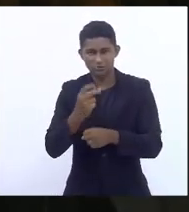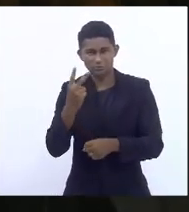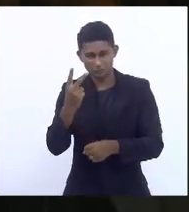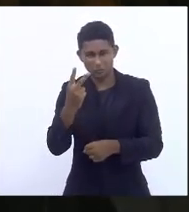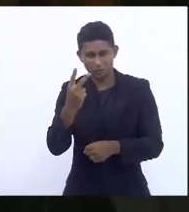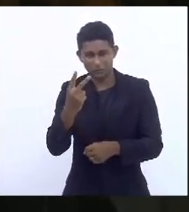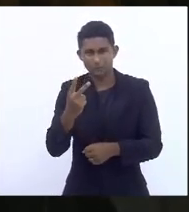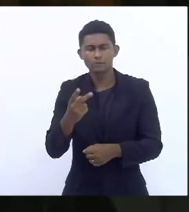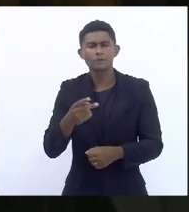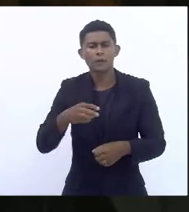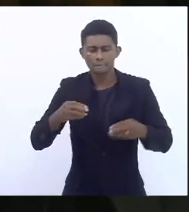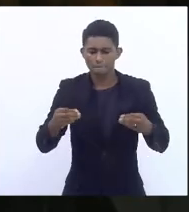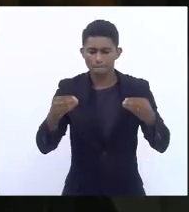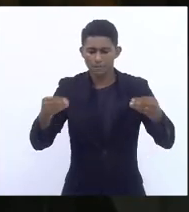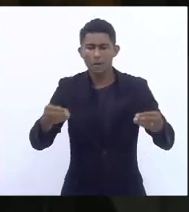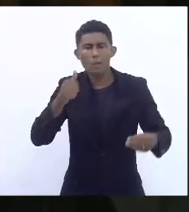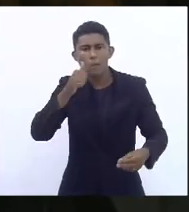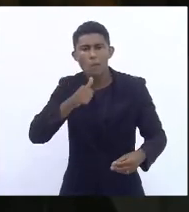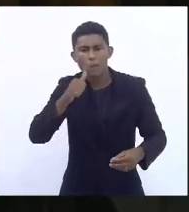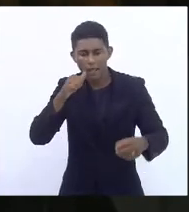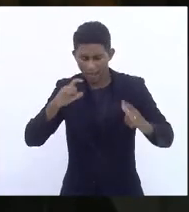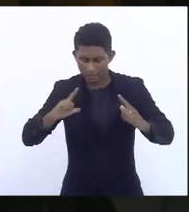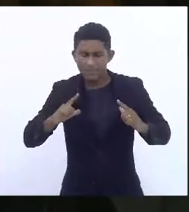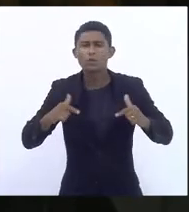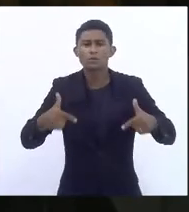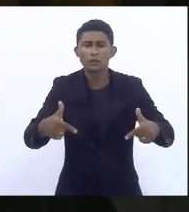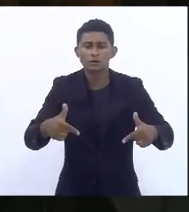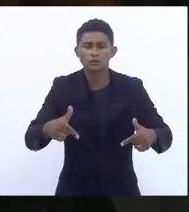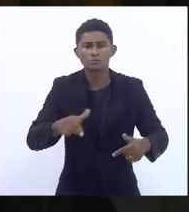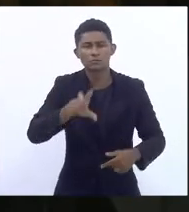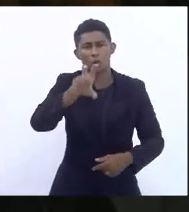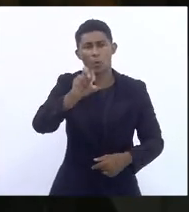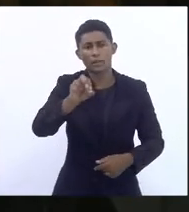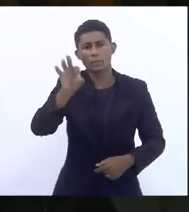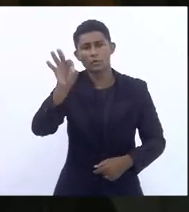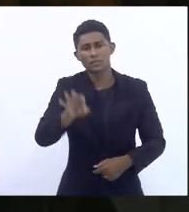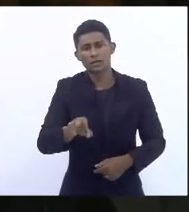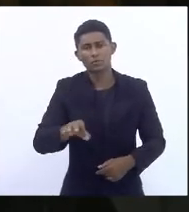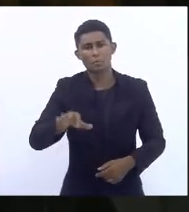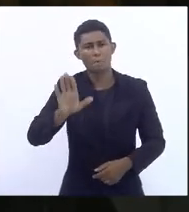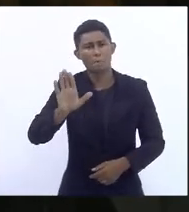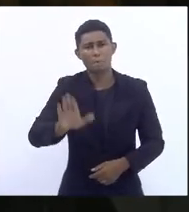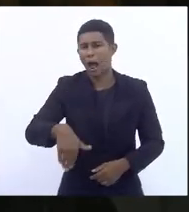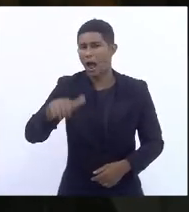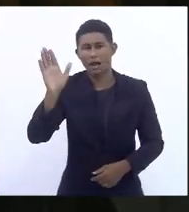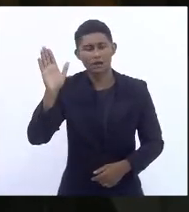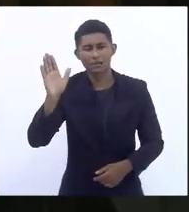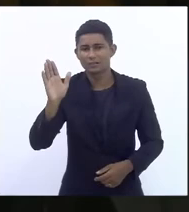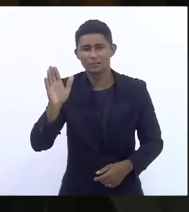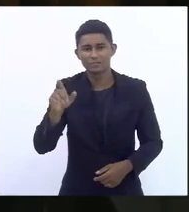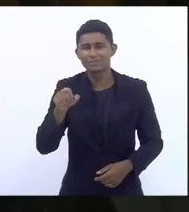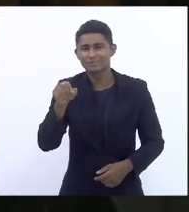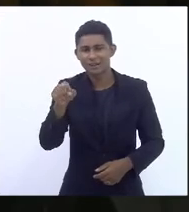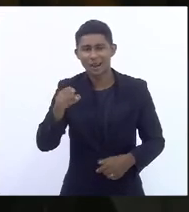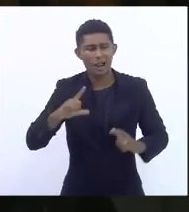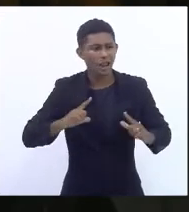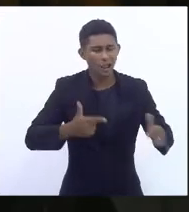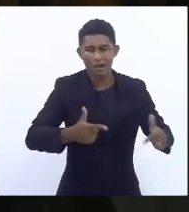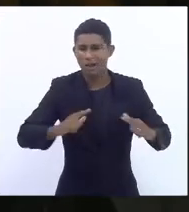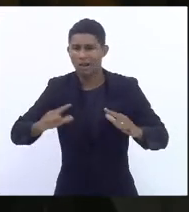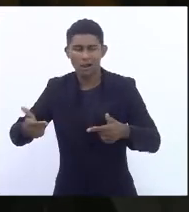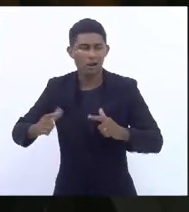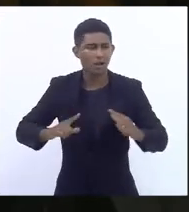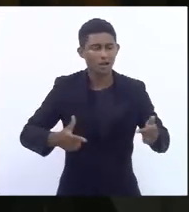Mulher executou menos de 50% da programação orçamentária daquele ministério para as políticas de